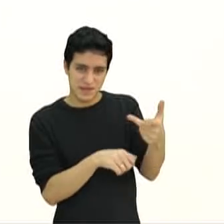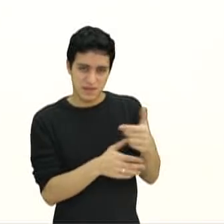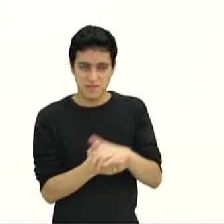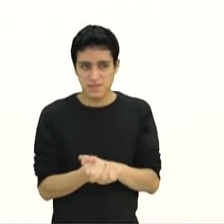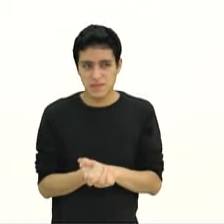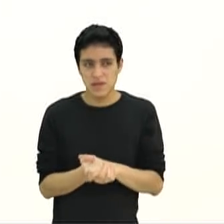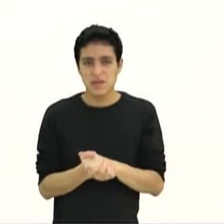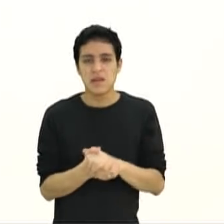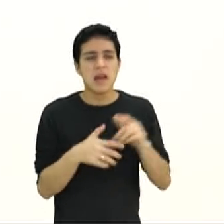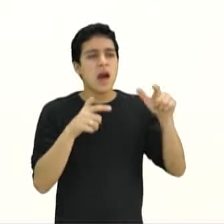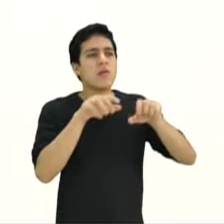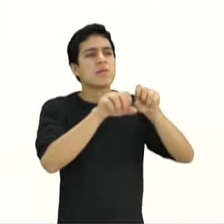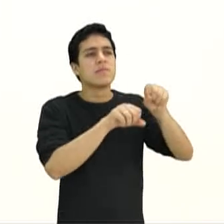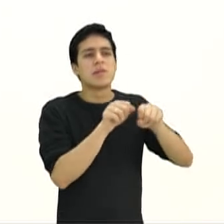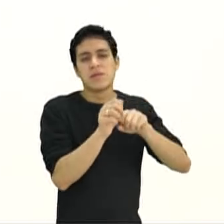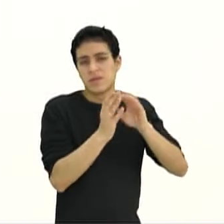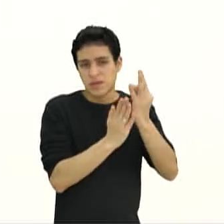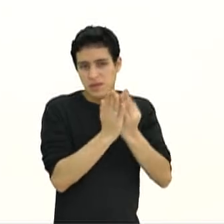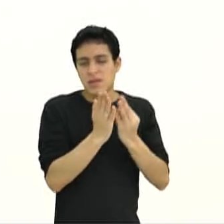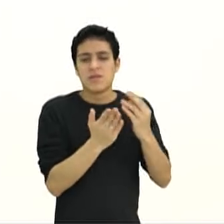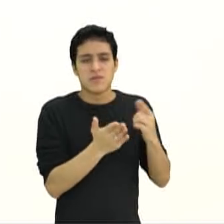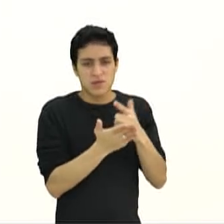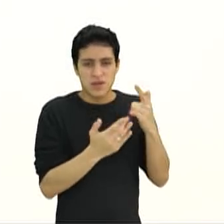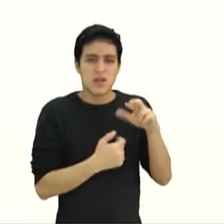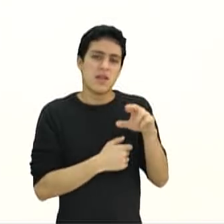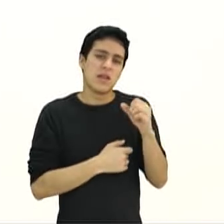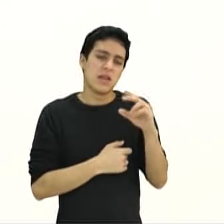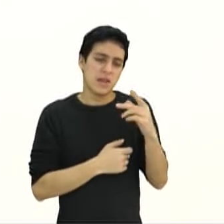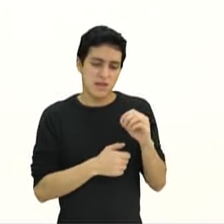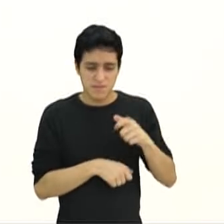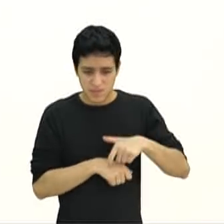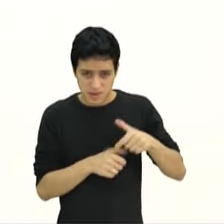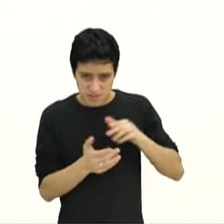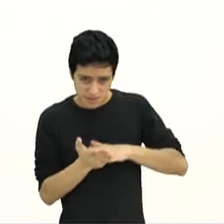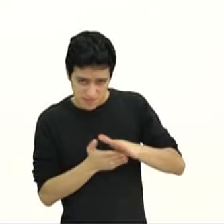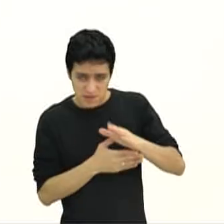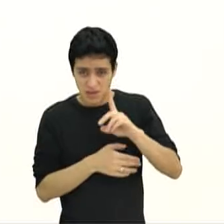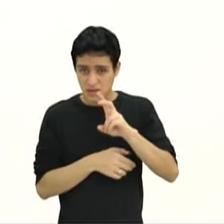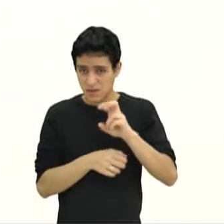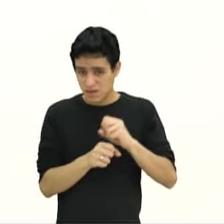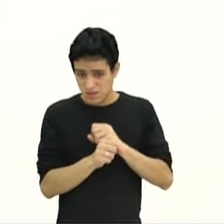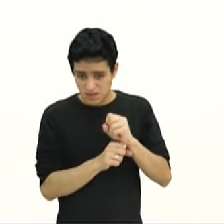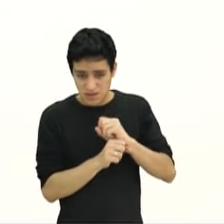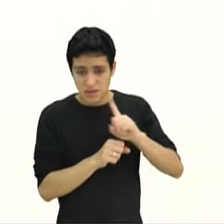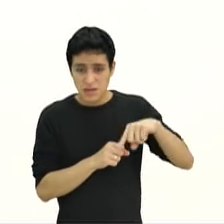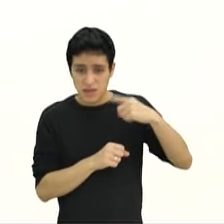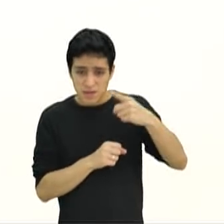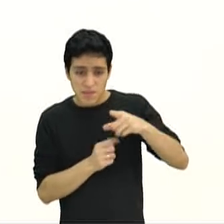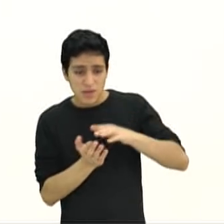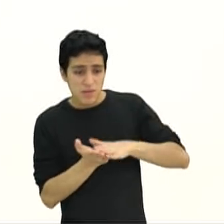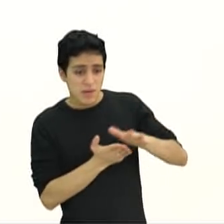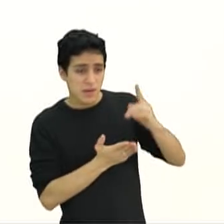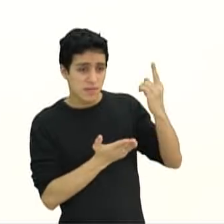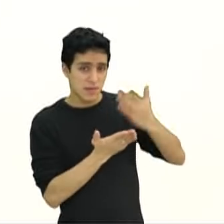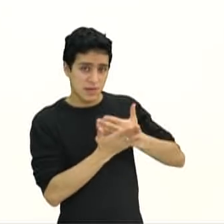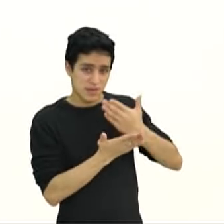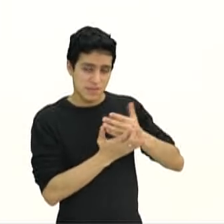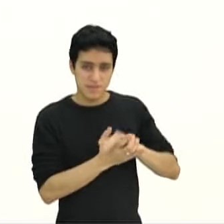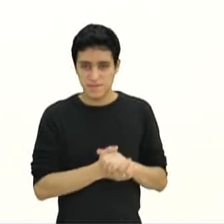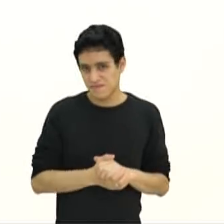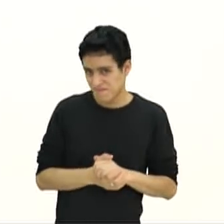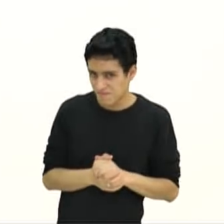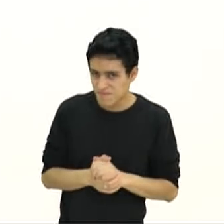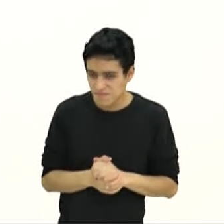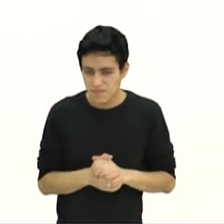suporte. O jornal Rascunho. Momento de produção, 150 anos após a publicação da obra. Isso mesmo,